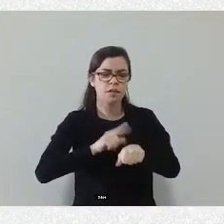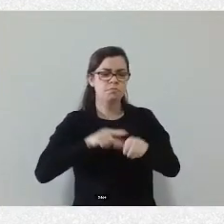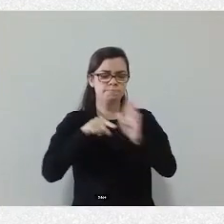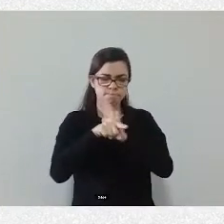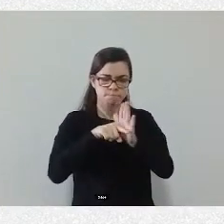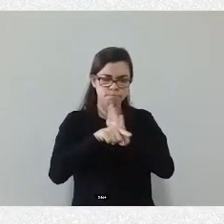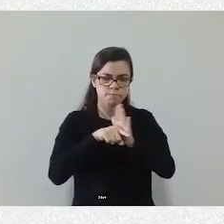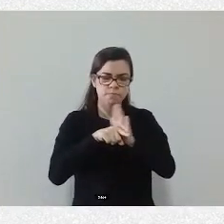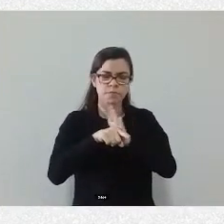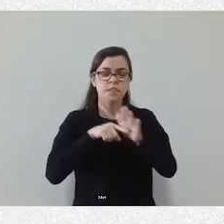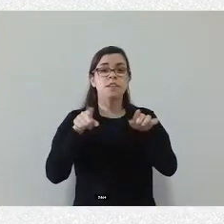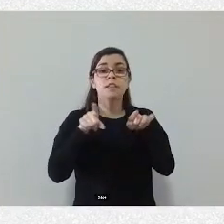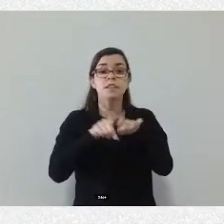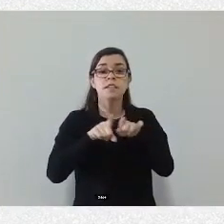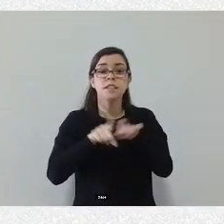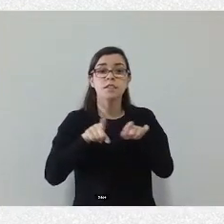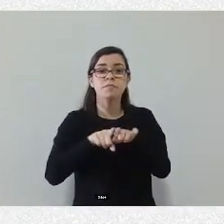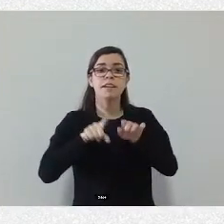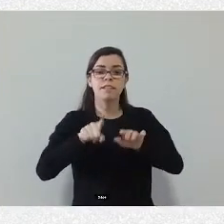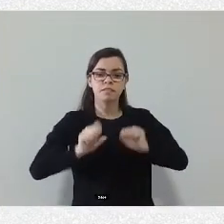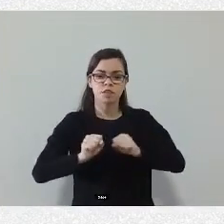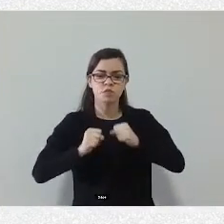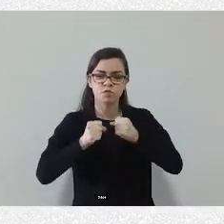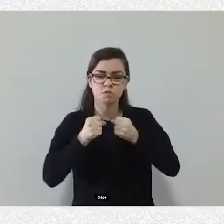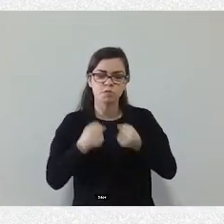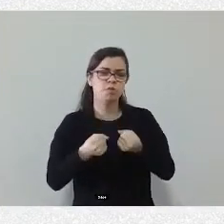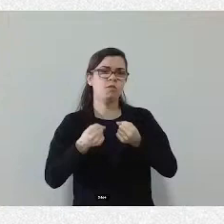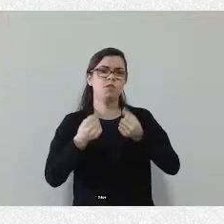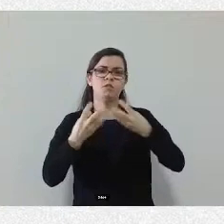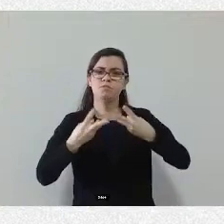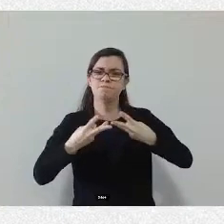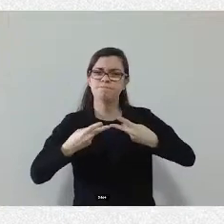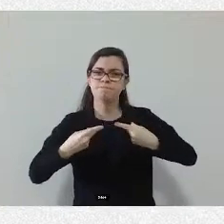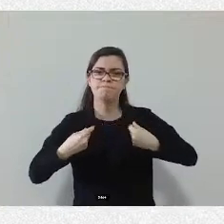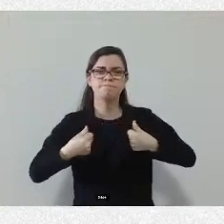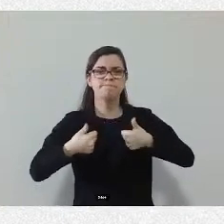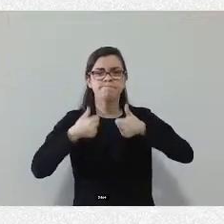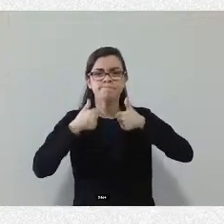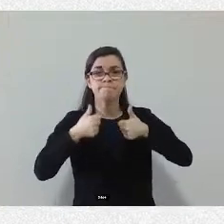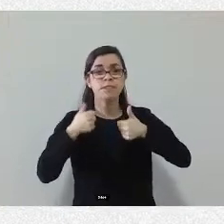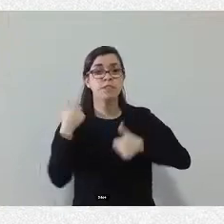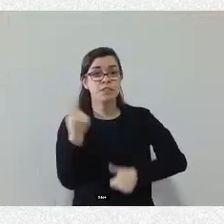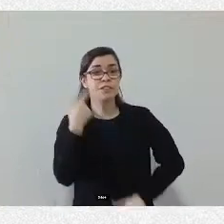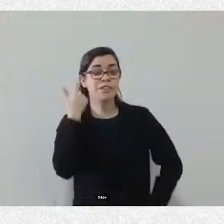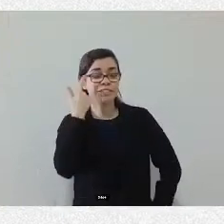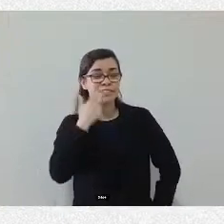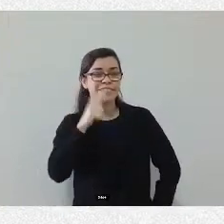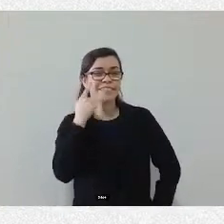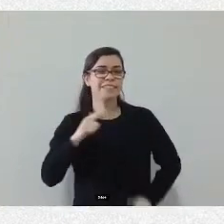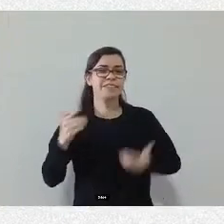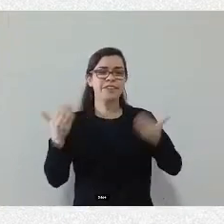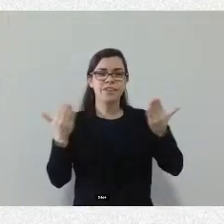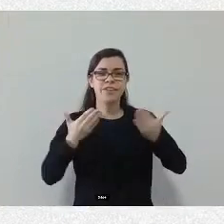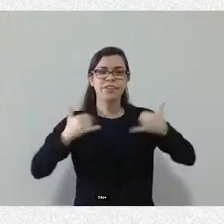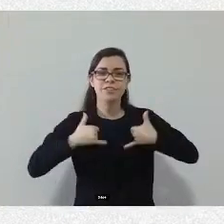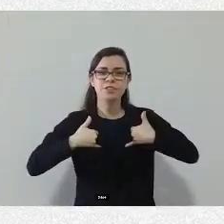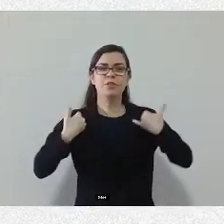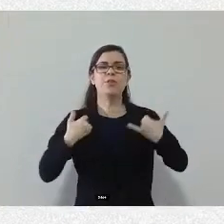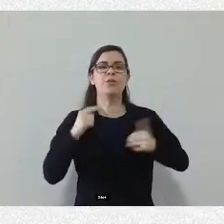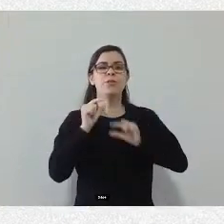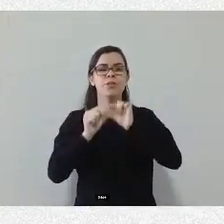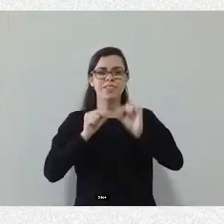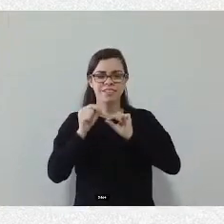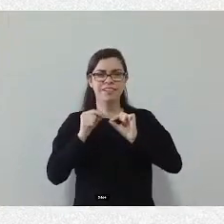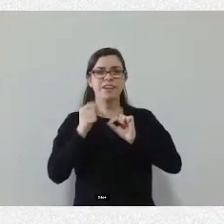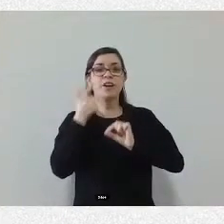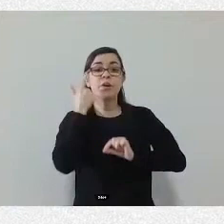no mais alto grau de qualidade, a gente conseguiu, e hoje celebra com muito orgulho, a entrega dessa vacina para